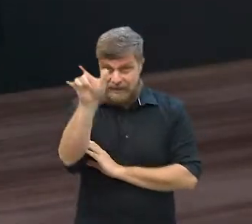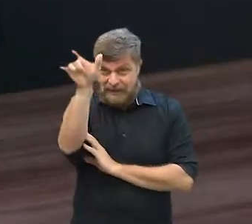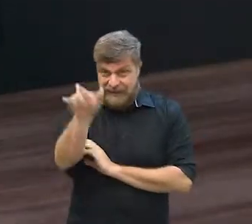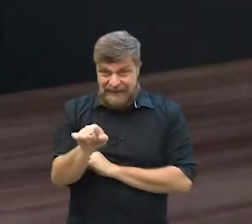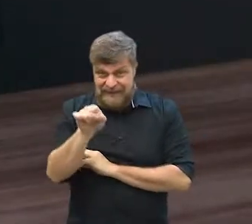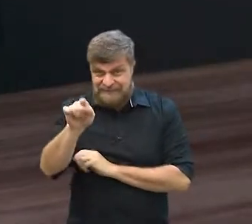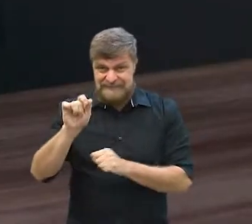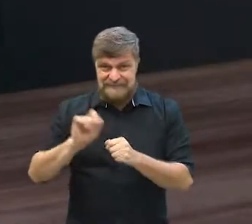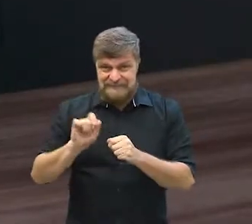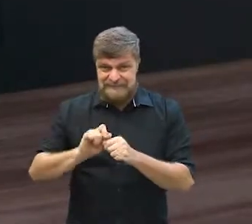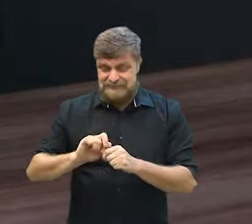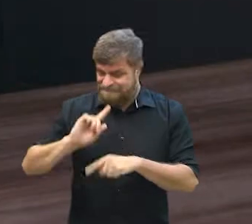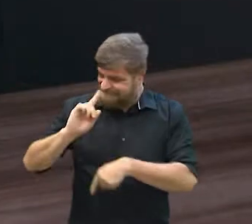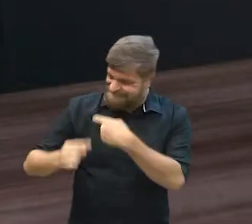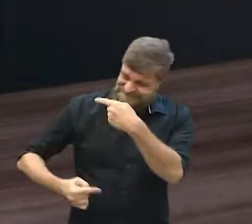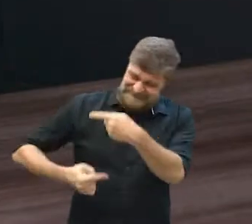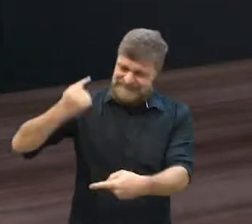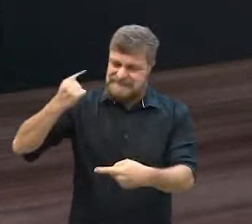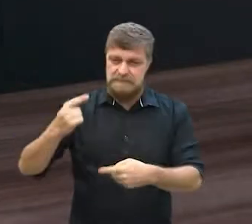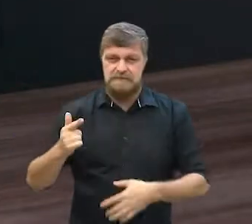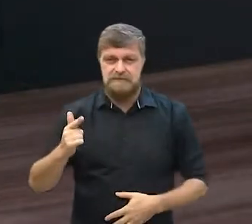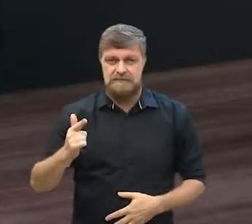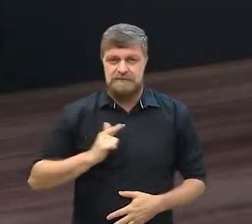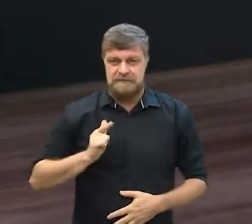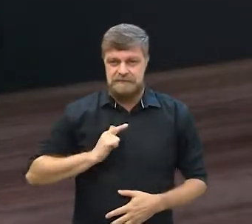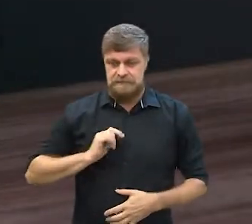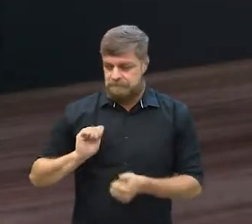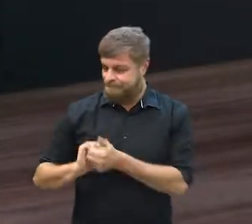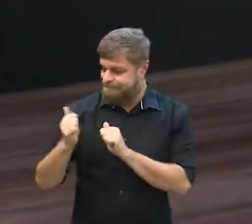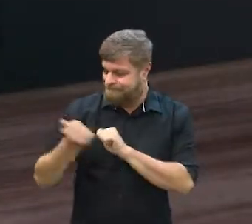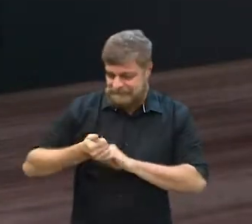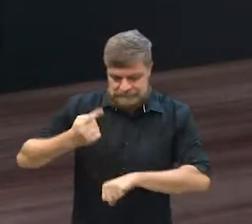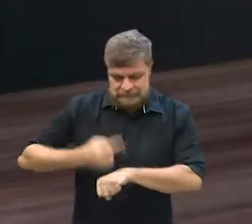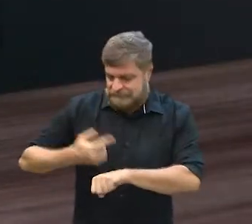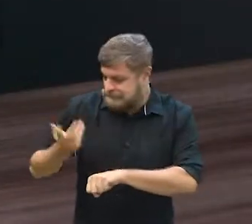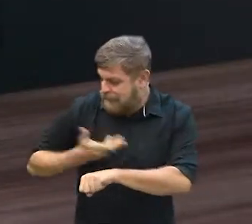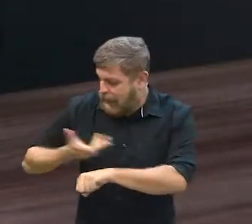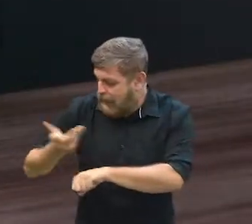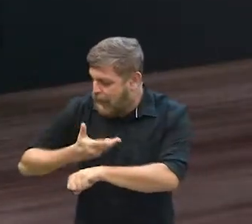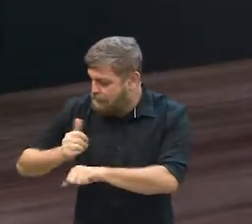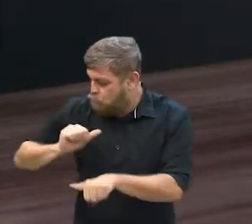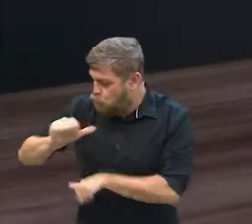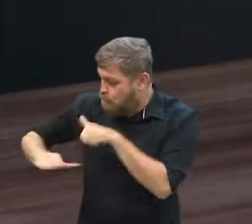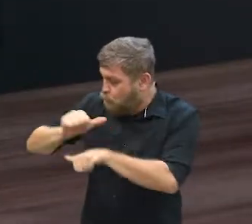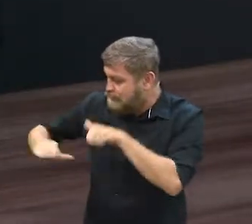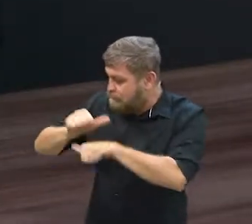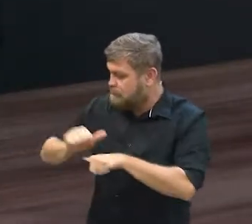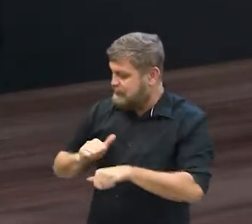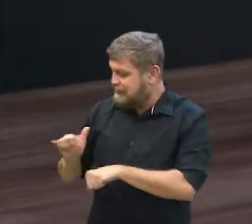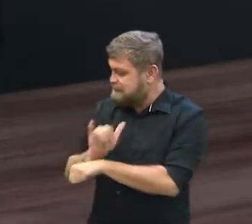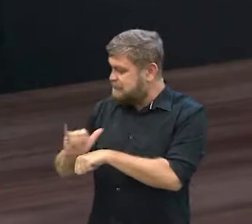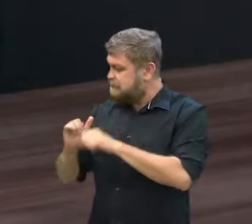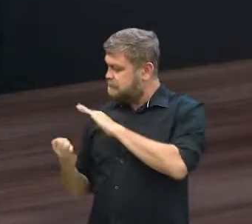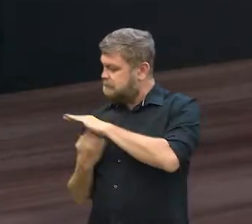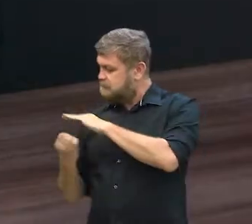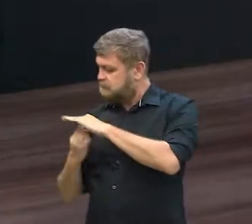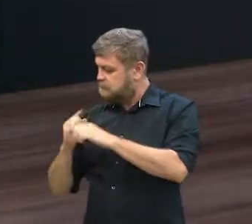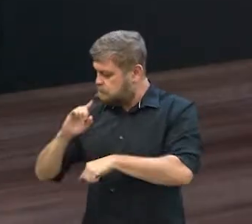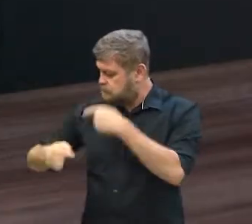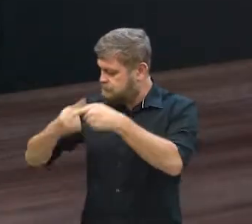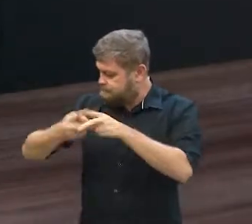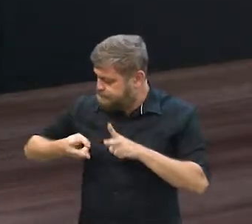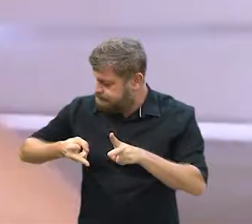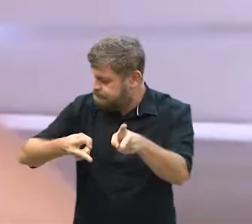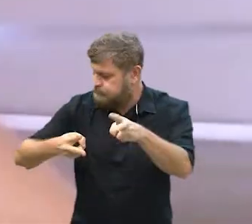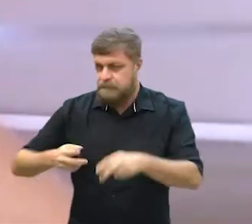justamente, que vocês que estavam fazendo tanto sucesso, tiveram que, a toque de caixa, remodelar o negócio e o